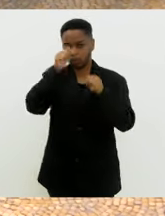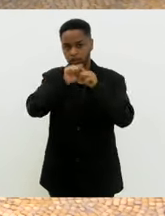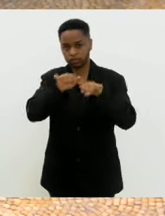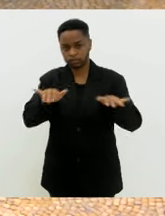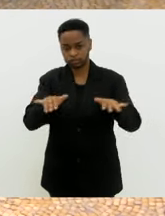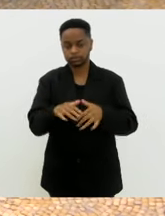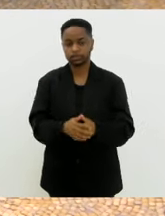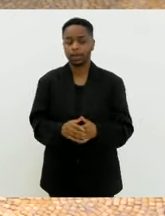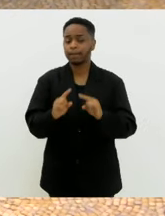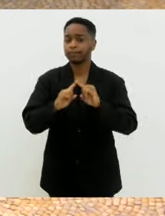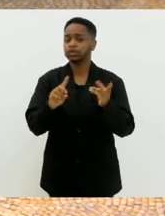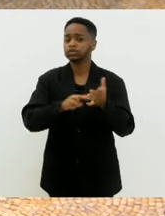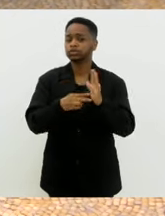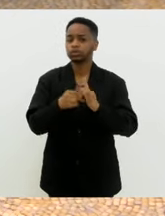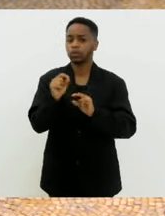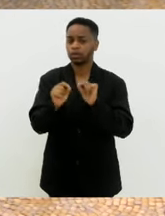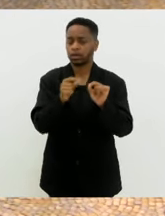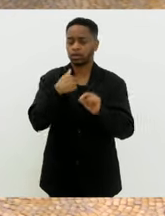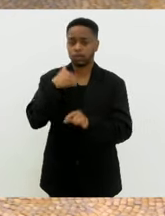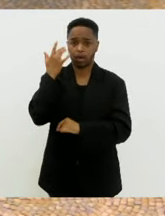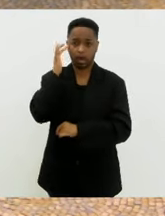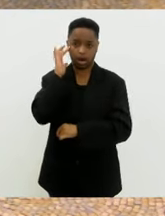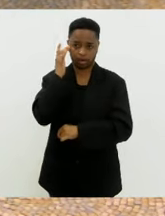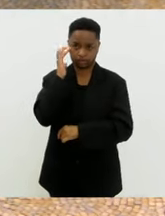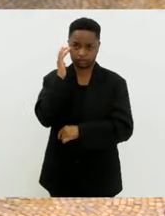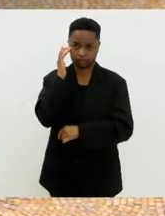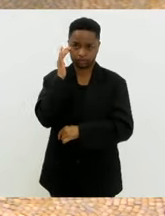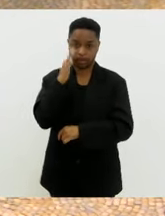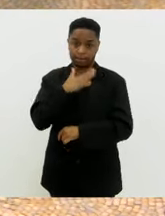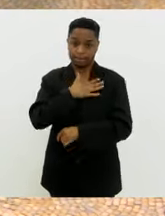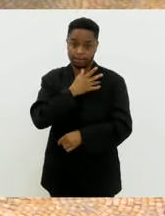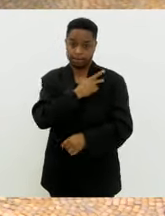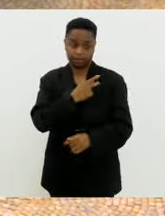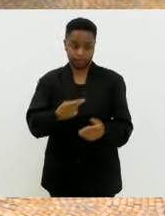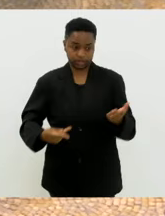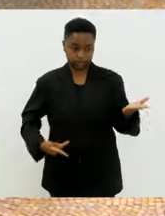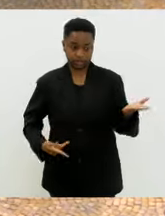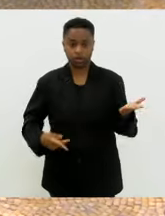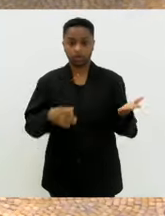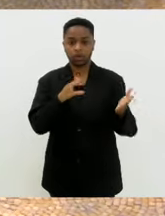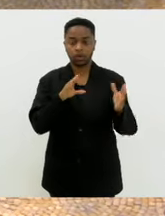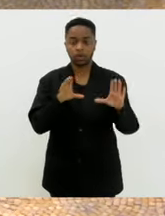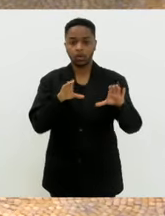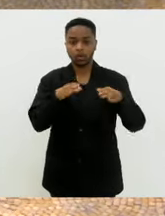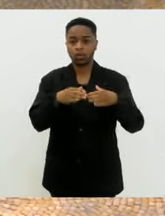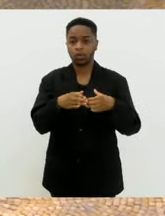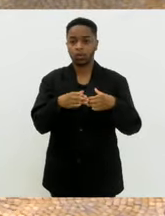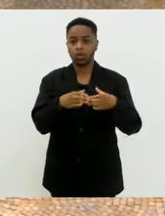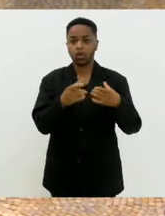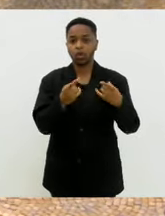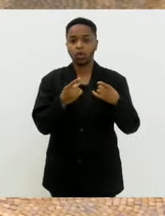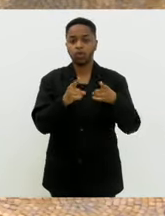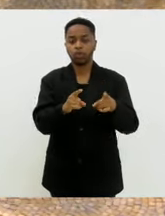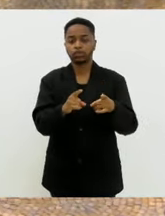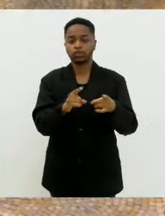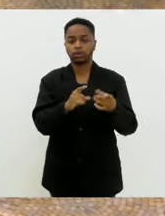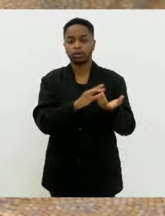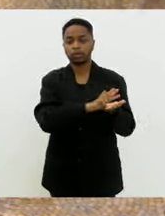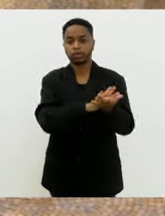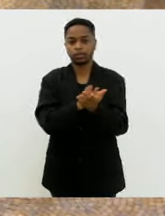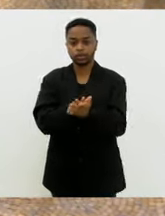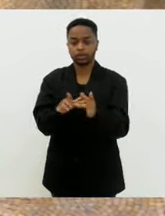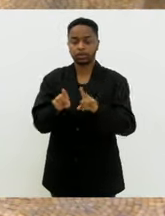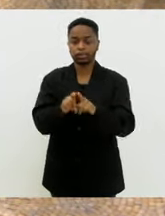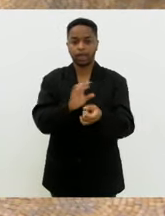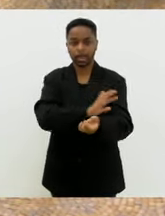aqui, professor Josemar, meu presidente na Comissão contra Intolerância e o Racismo, é